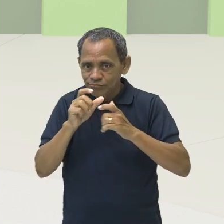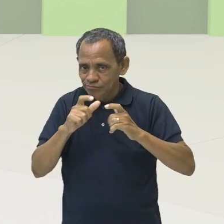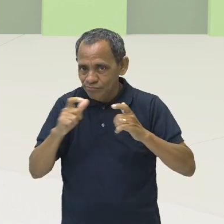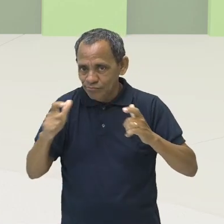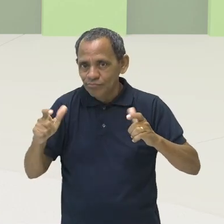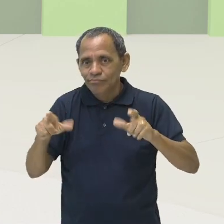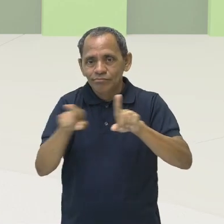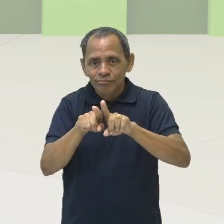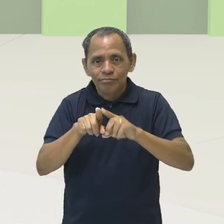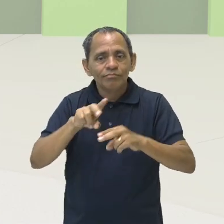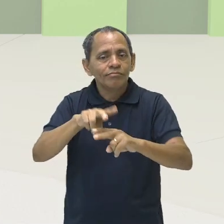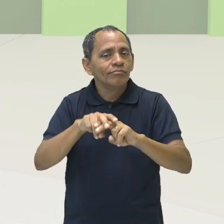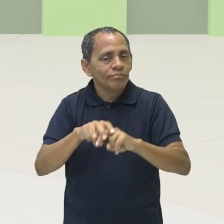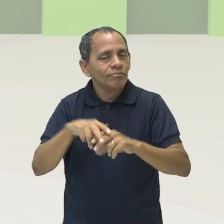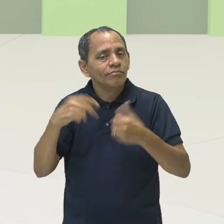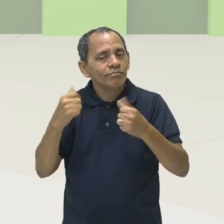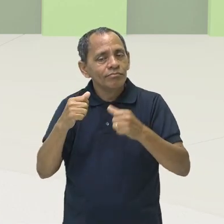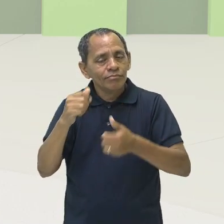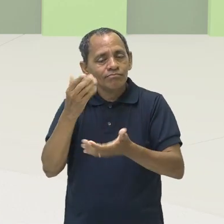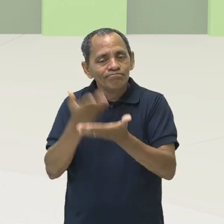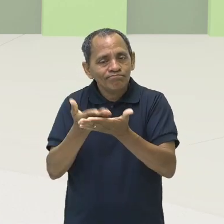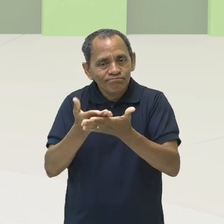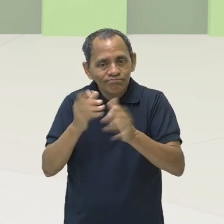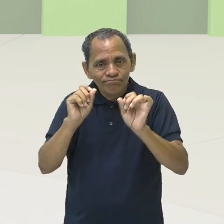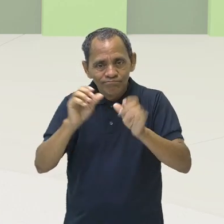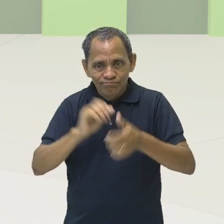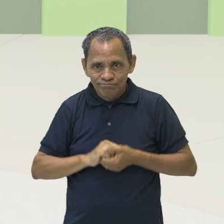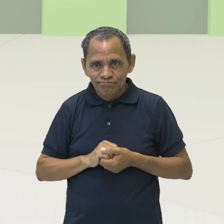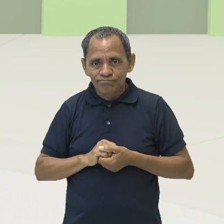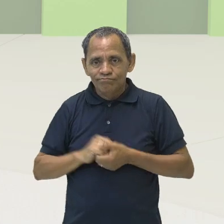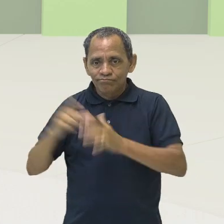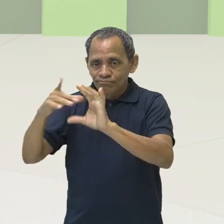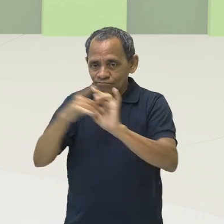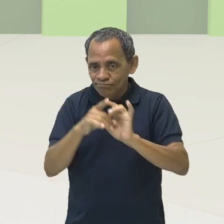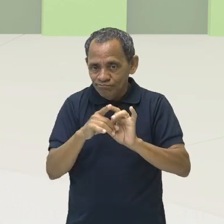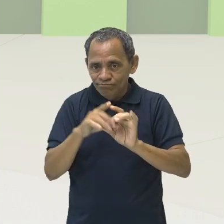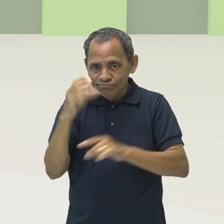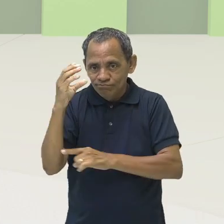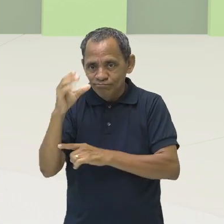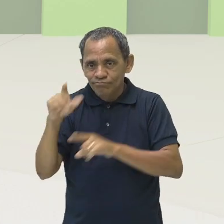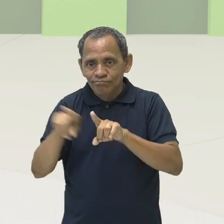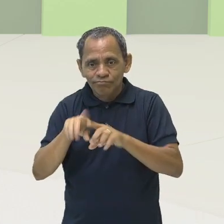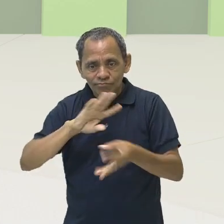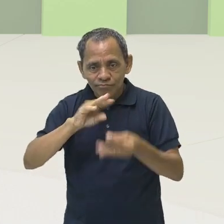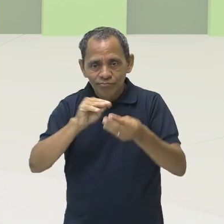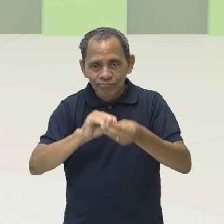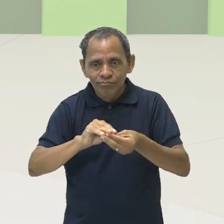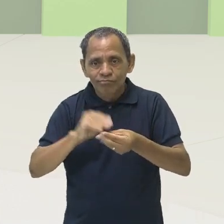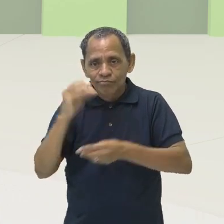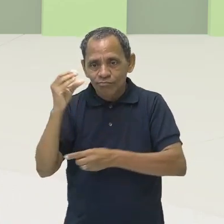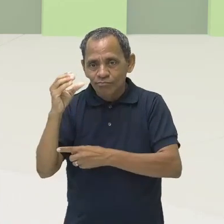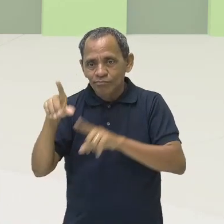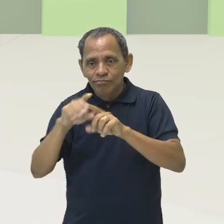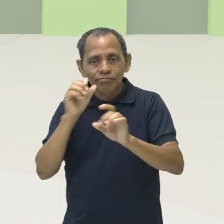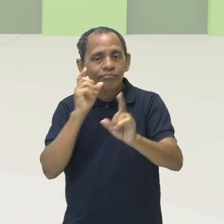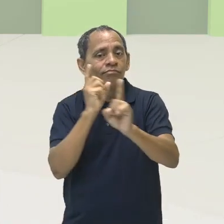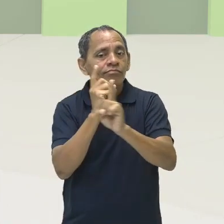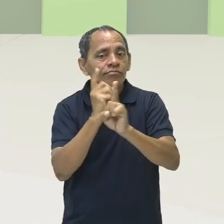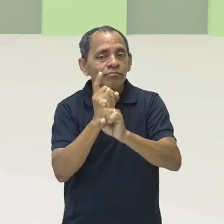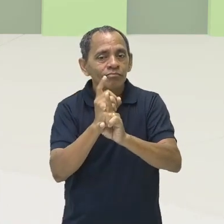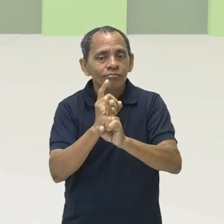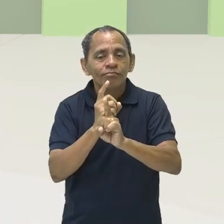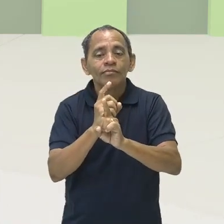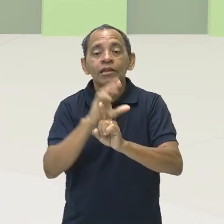nós vamos estudar a classificação das cadeias carbônicas. Os compostos orgânicos, eles são encontrados naturalmente, mas